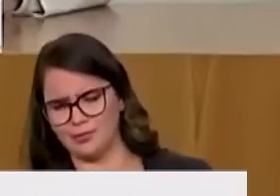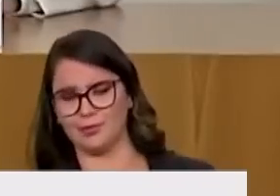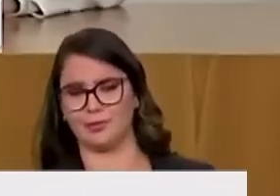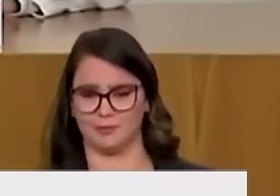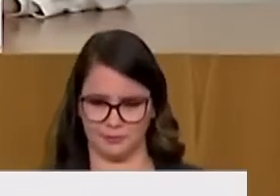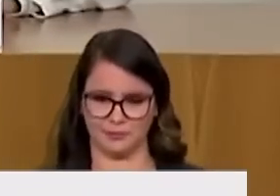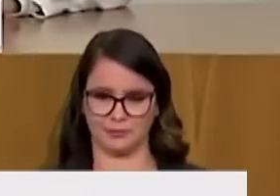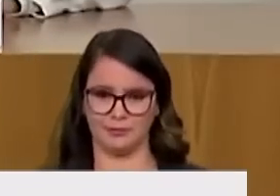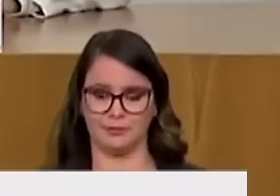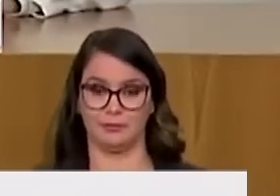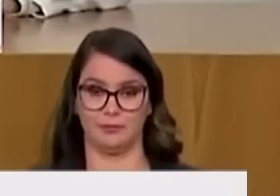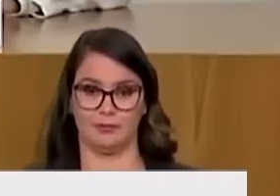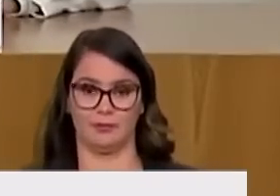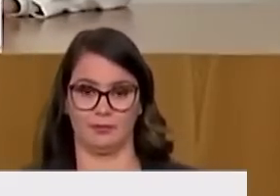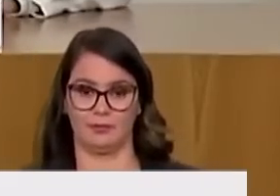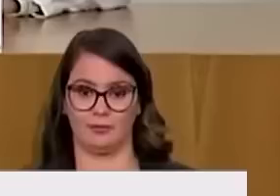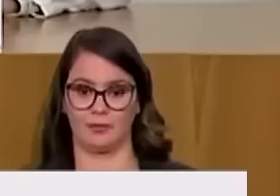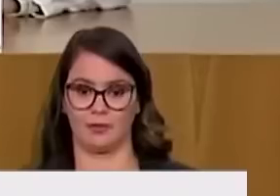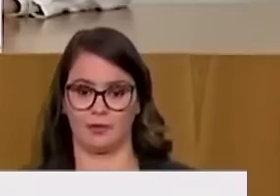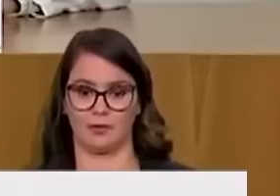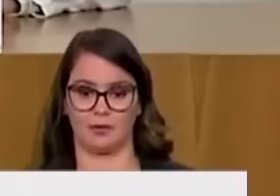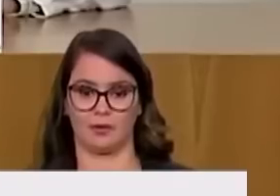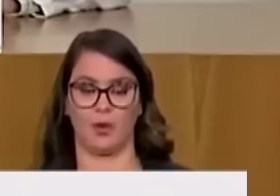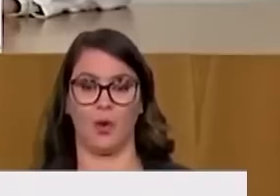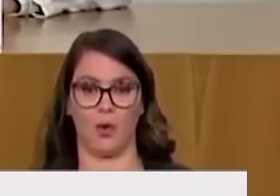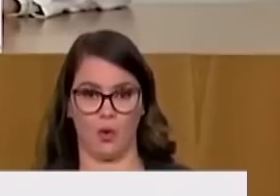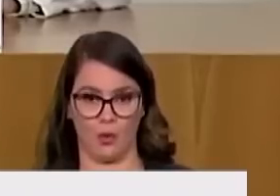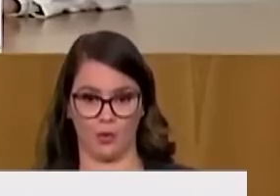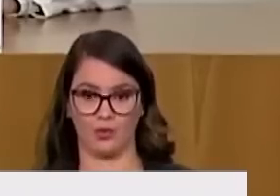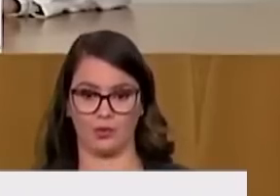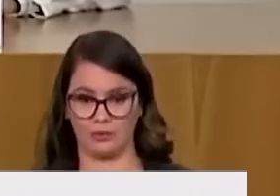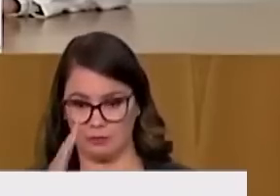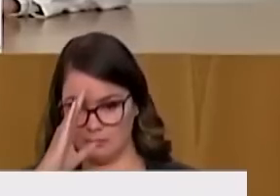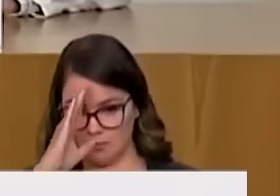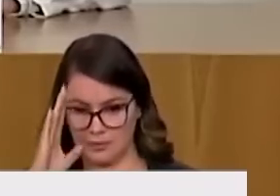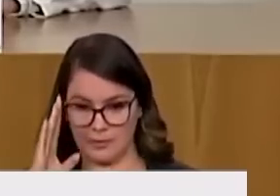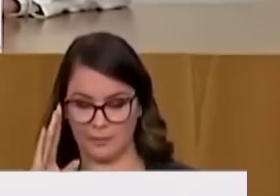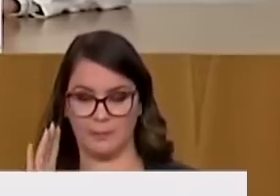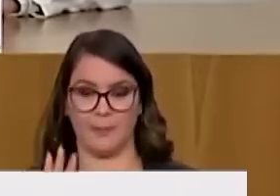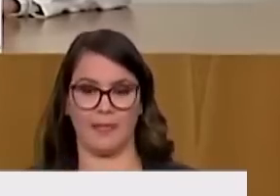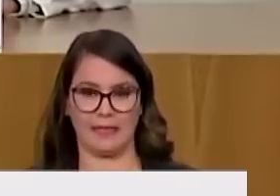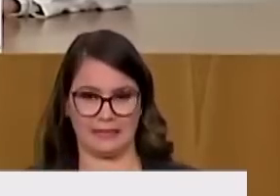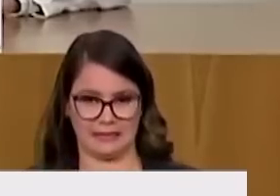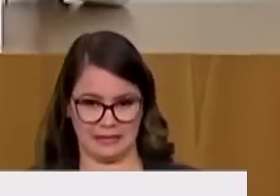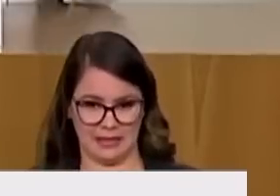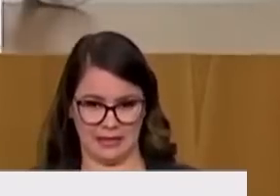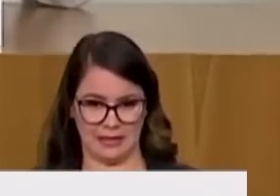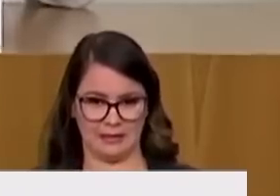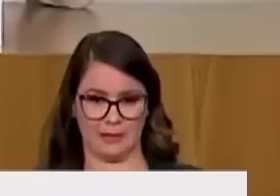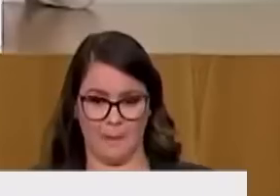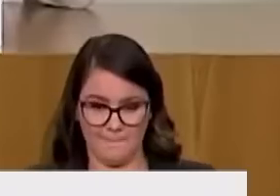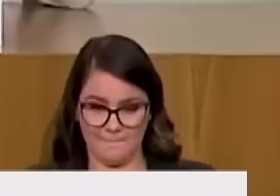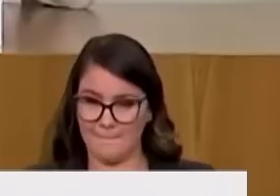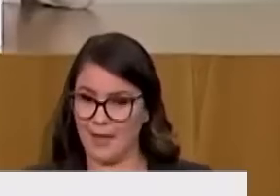muitos anos. Hoje em dia, em grandes séries, principalmente na Escandinávia, onde é o